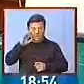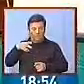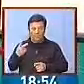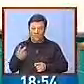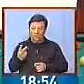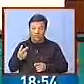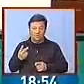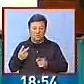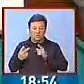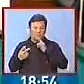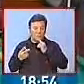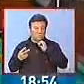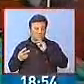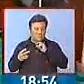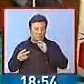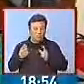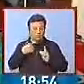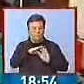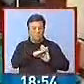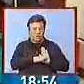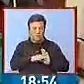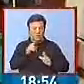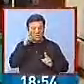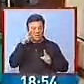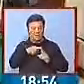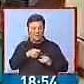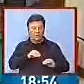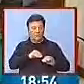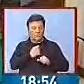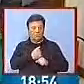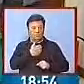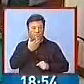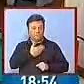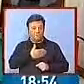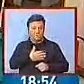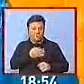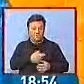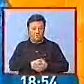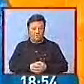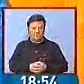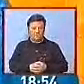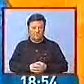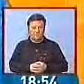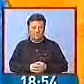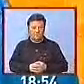alunos não descartam a possibilidade de um programa destinado a jogadores profissionais.